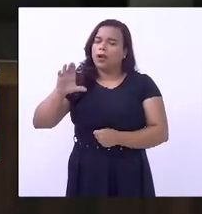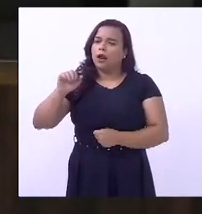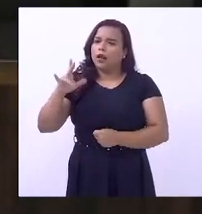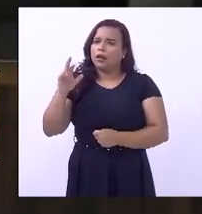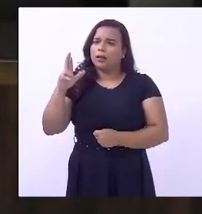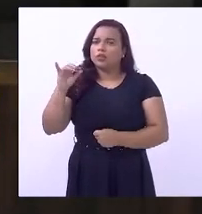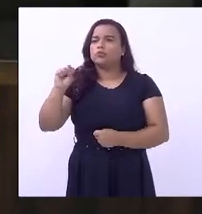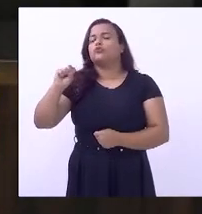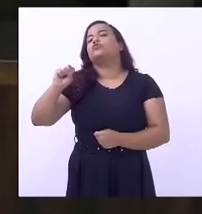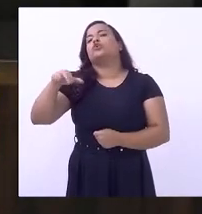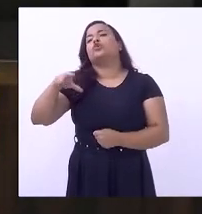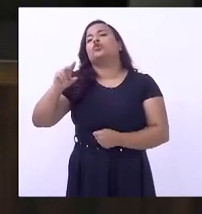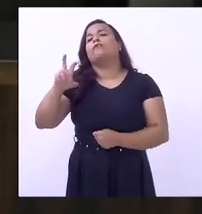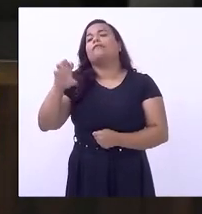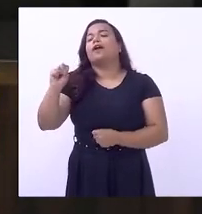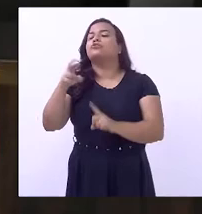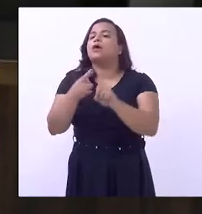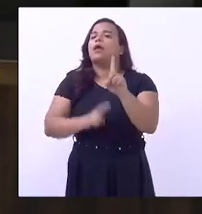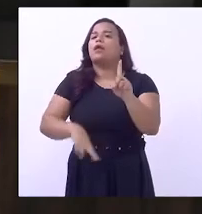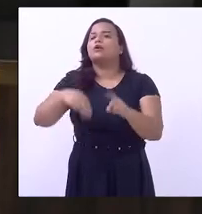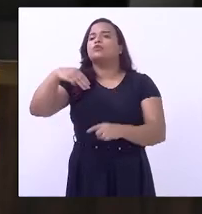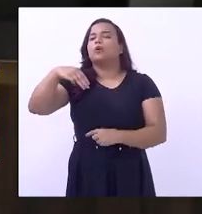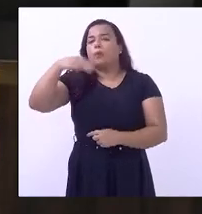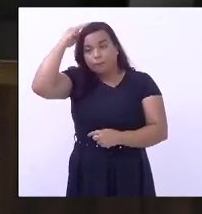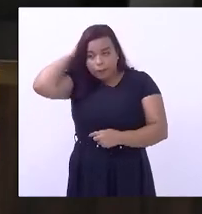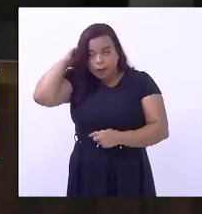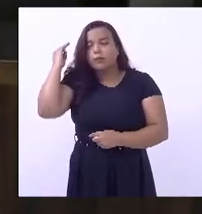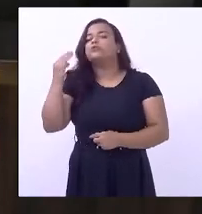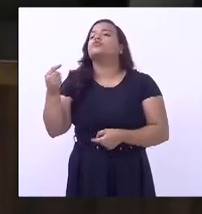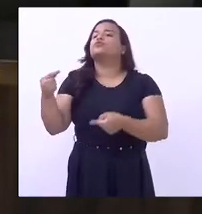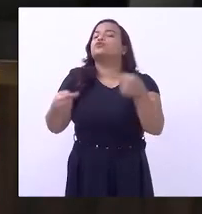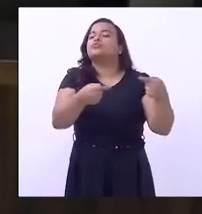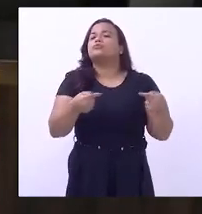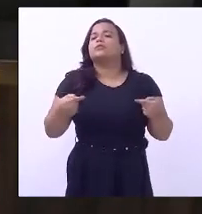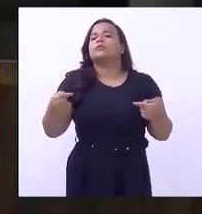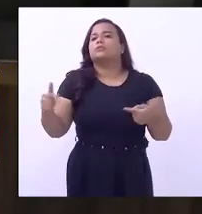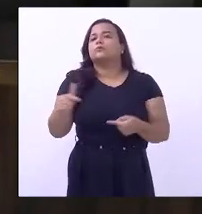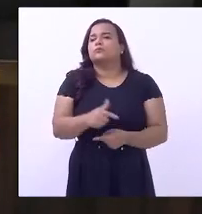relator deputado Márcio Pacheco. Em discussão, não havendo quem queira discutir...